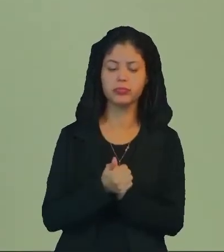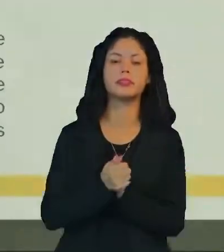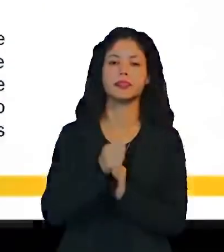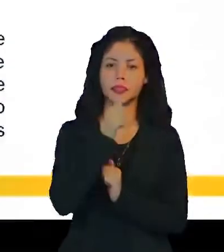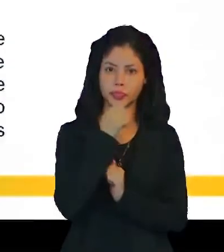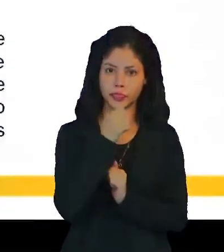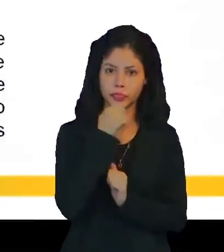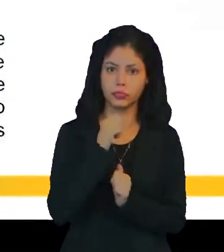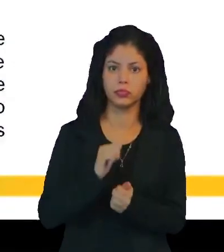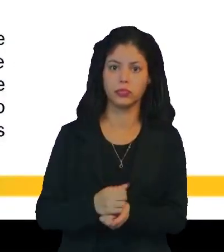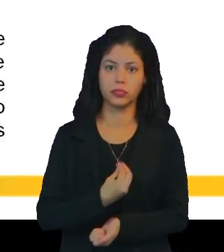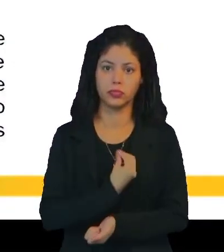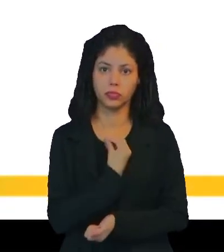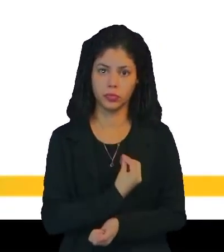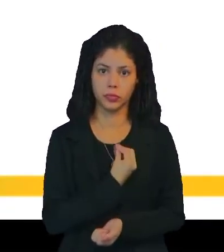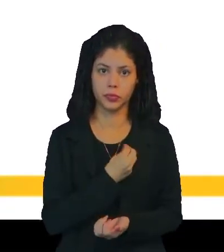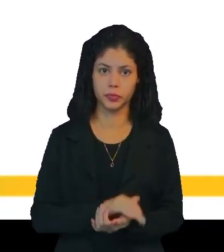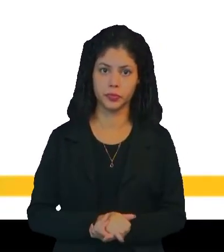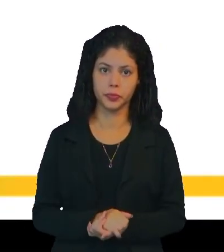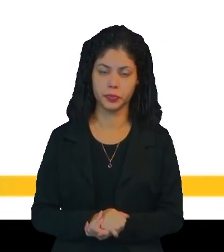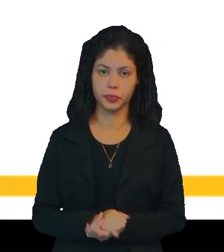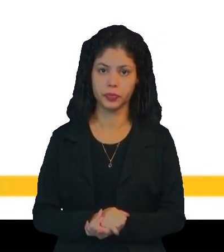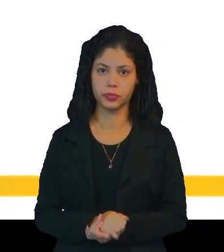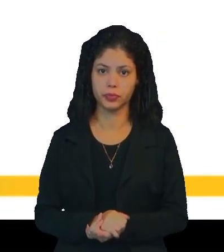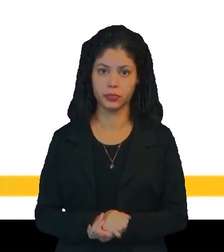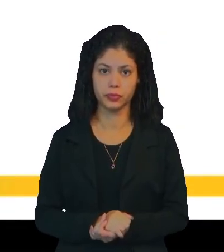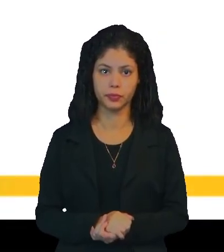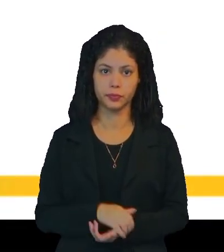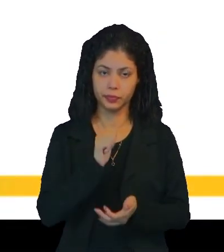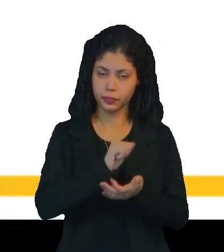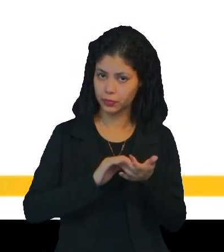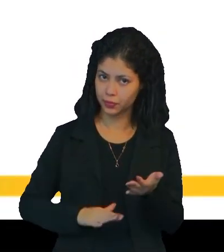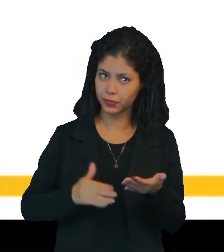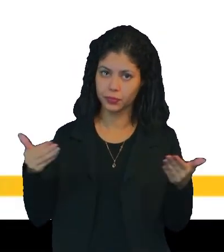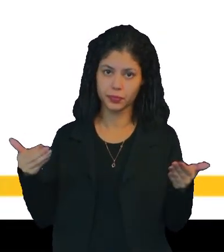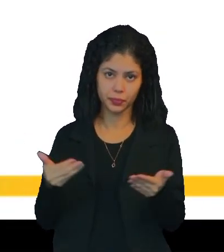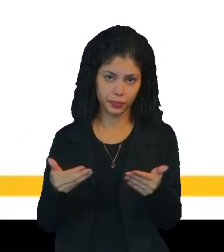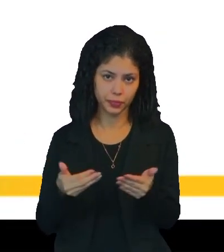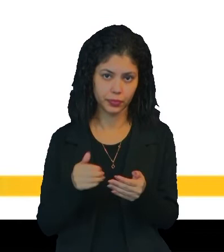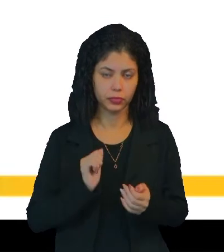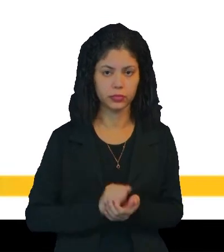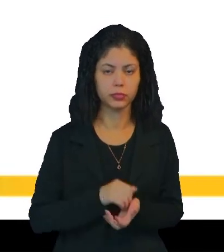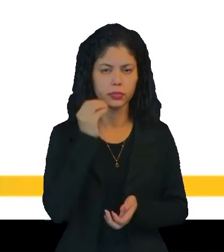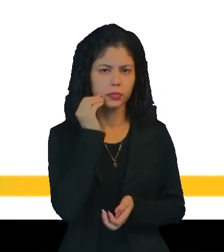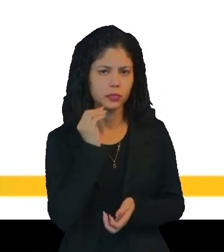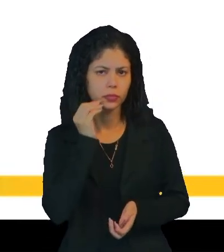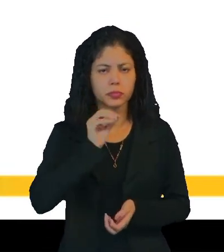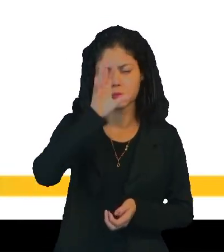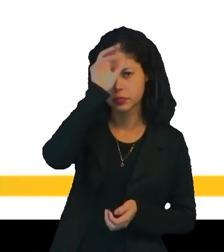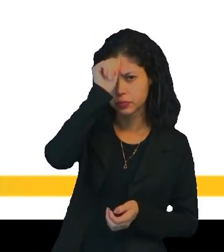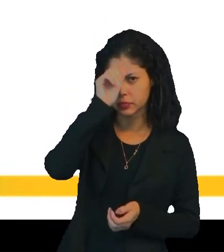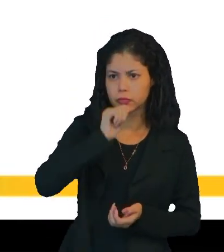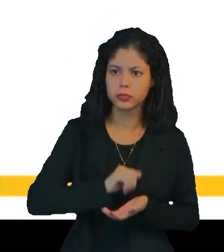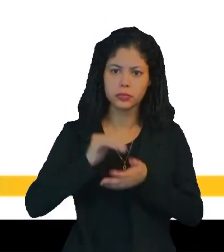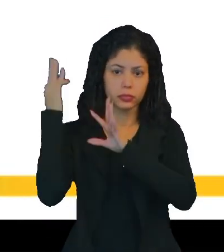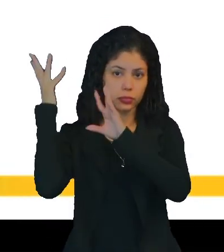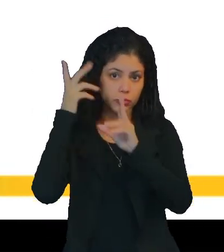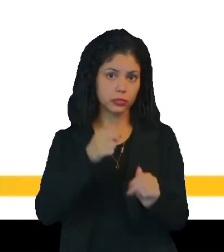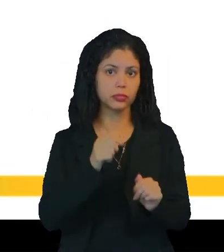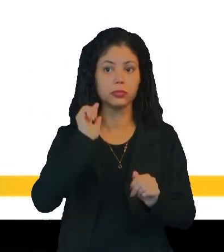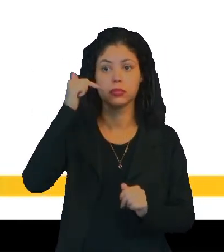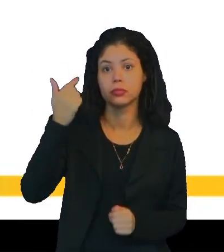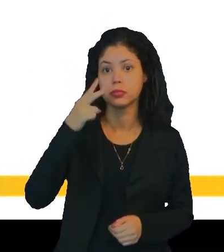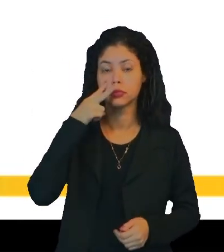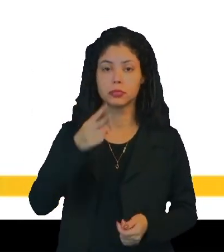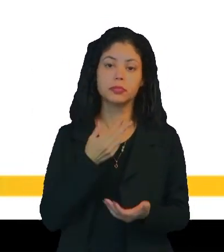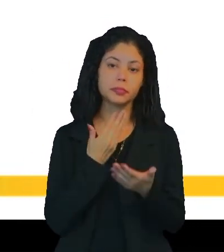né, a esse tipo de sobrevivência. Vamos agora para o exercício, né, e vamos tentar aprender, vamos tentar relembrar aquilo